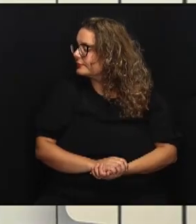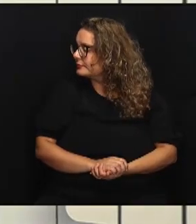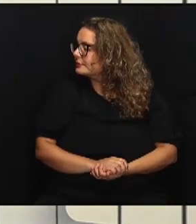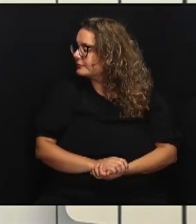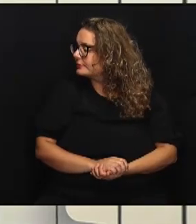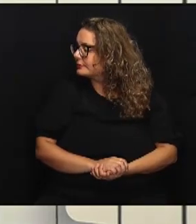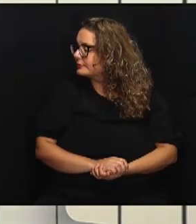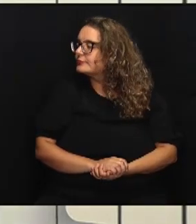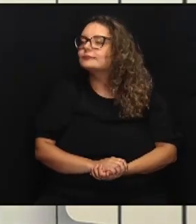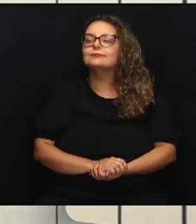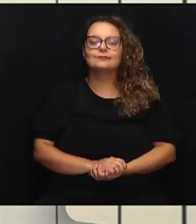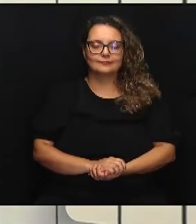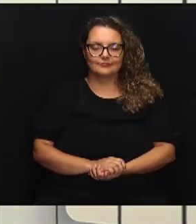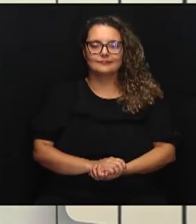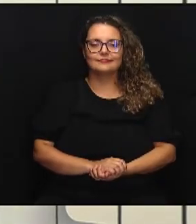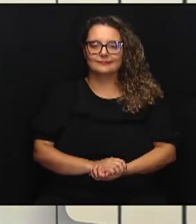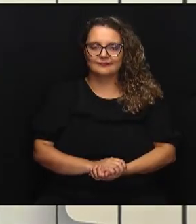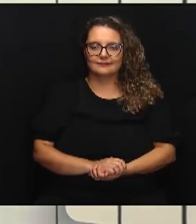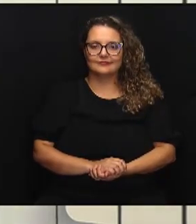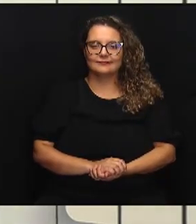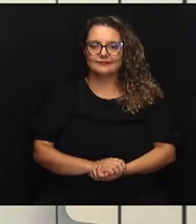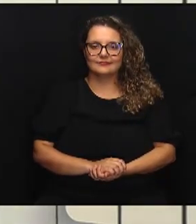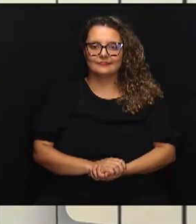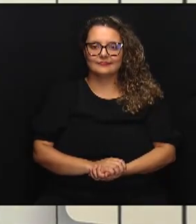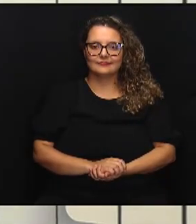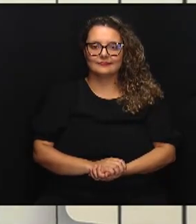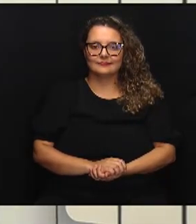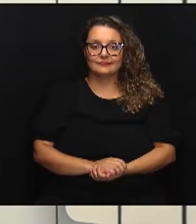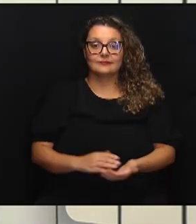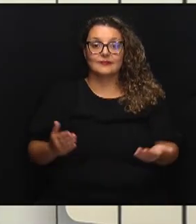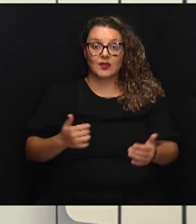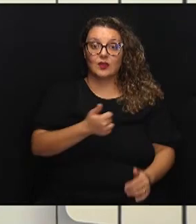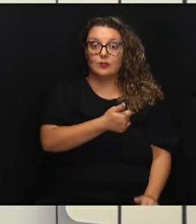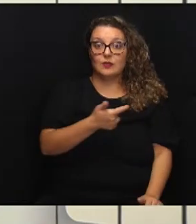O site está aqui embaixo da sua tela. Bom, agora